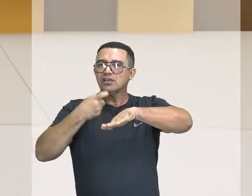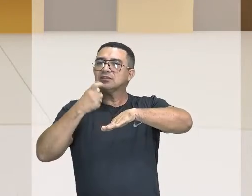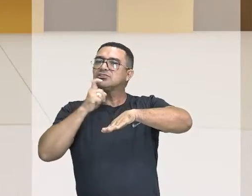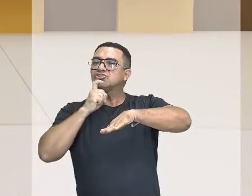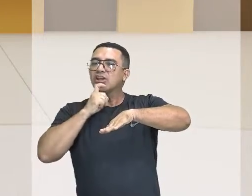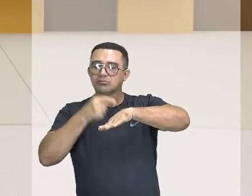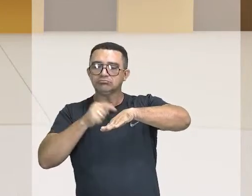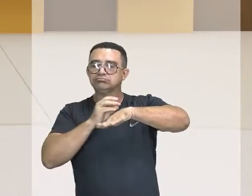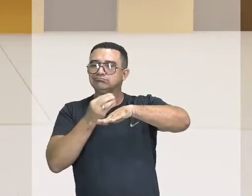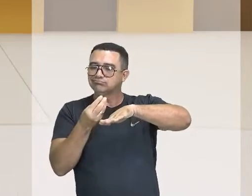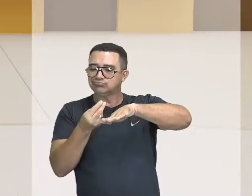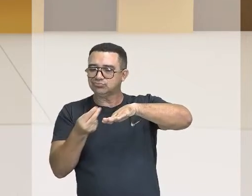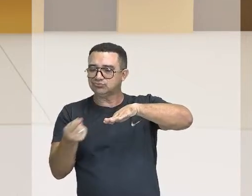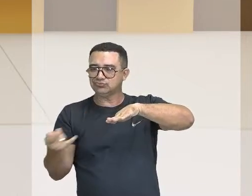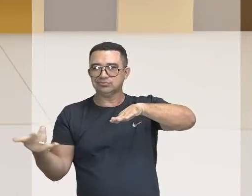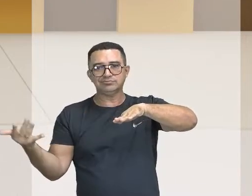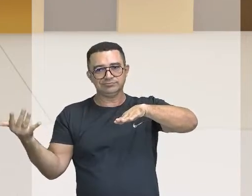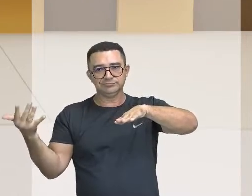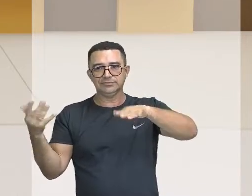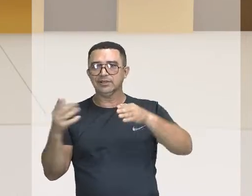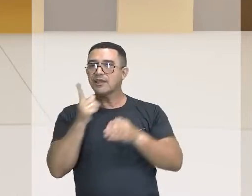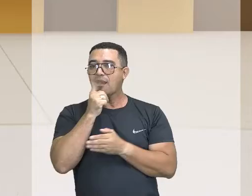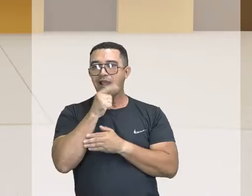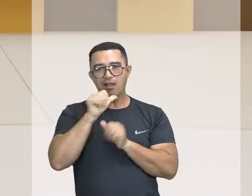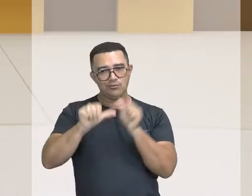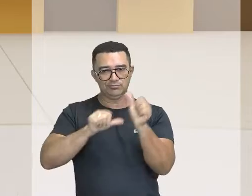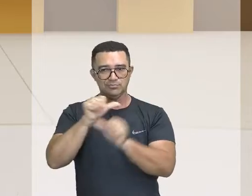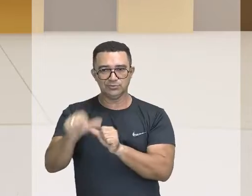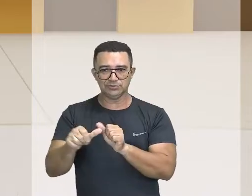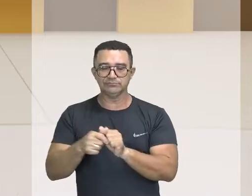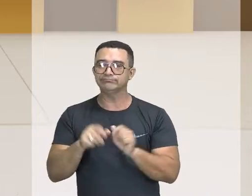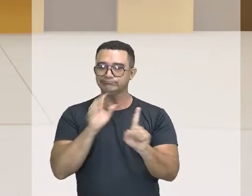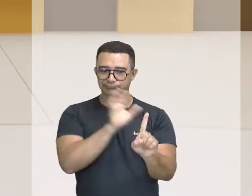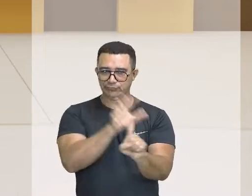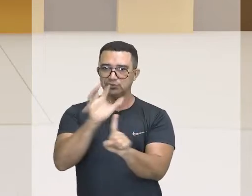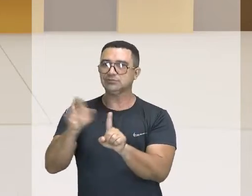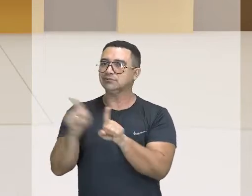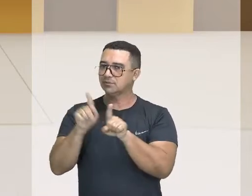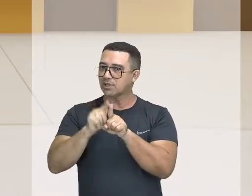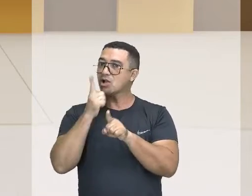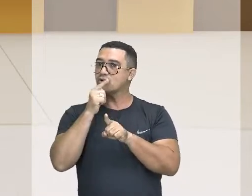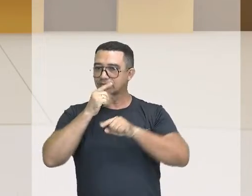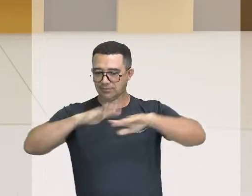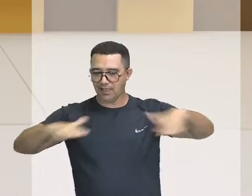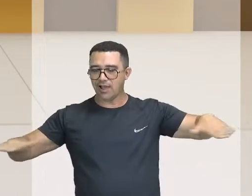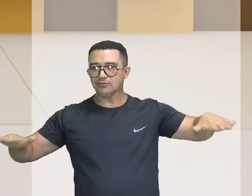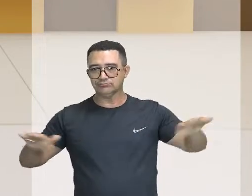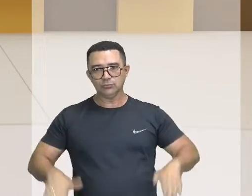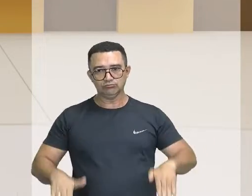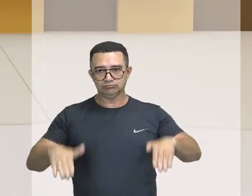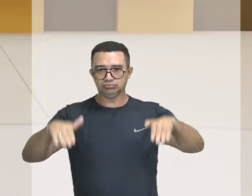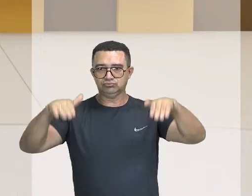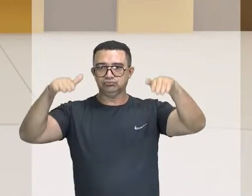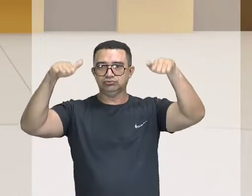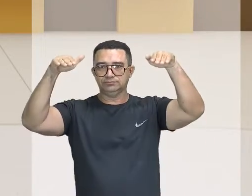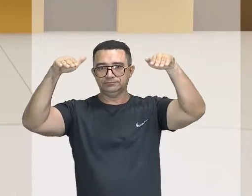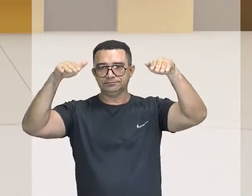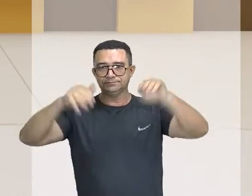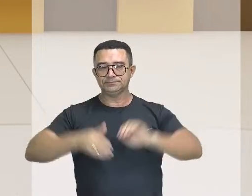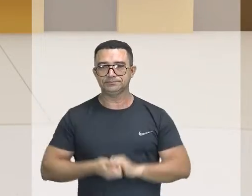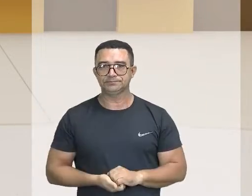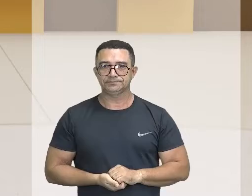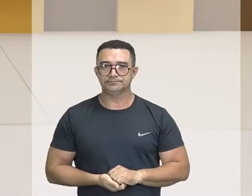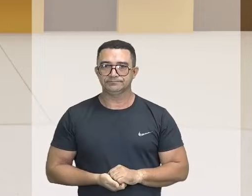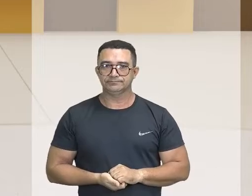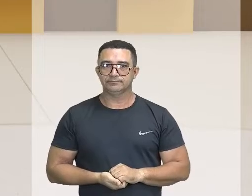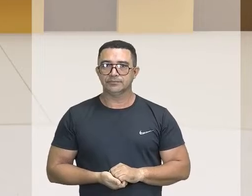Desses blocos de gelo, como a gente está visualizando, e influencia também no aumento das águas dos mares e oceanos também, né, professor? Exatamente.